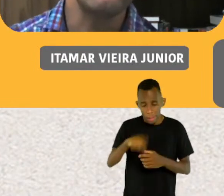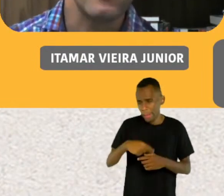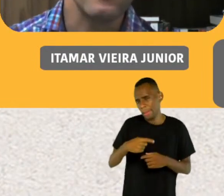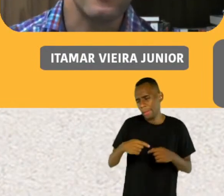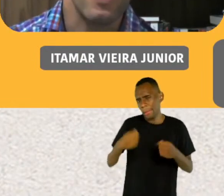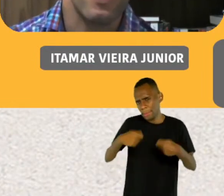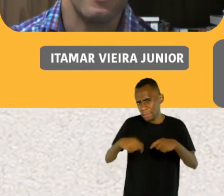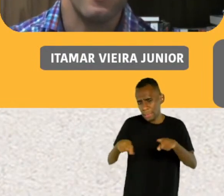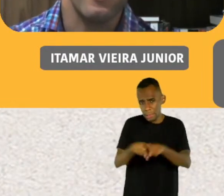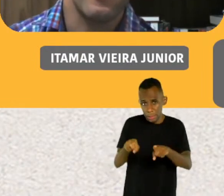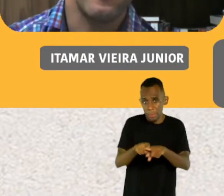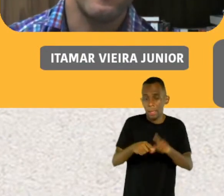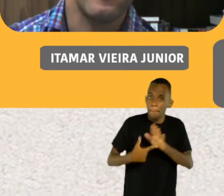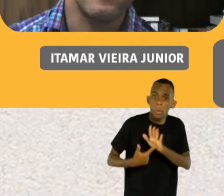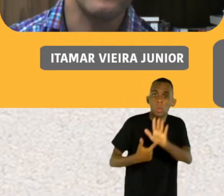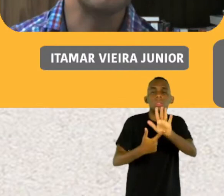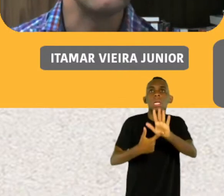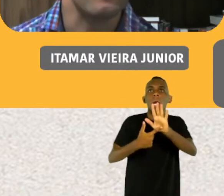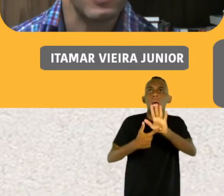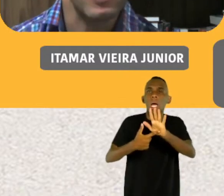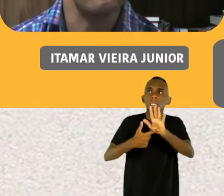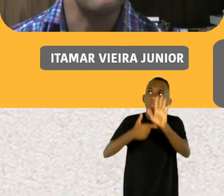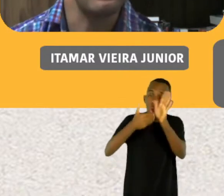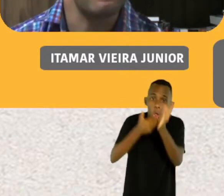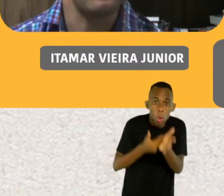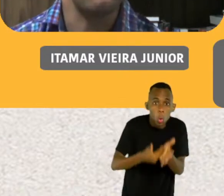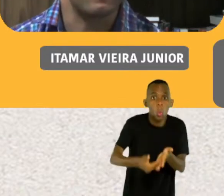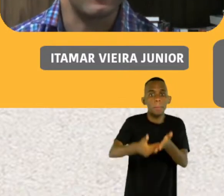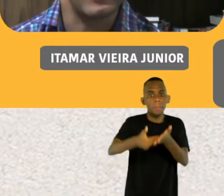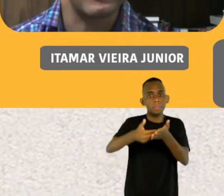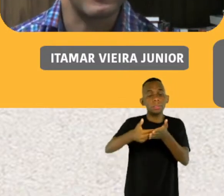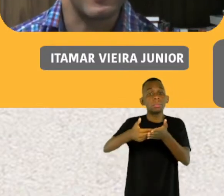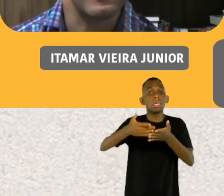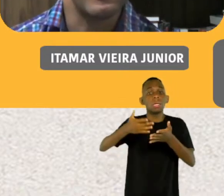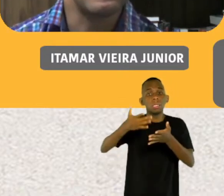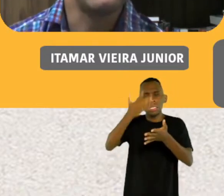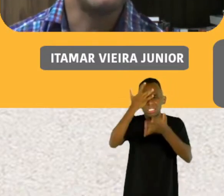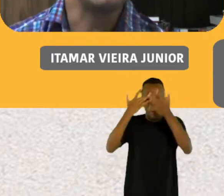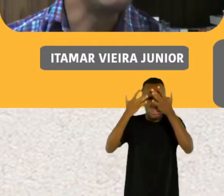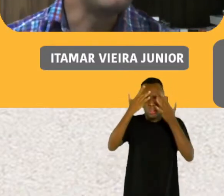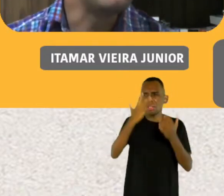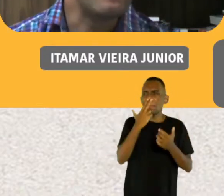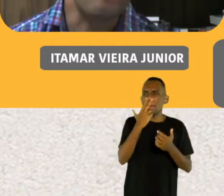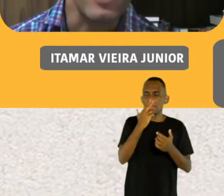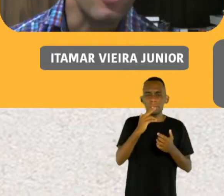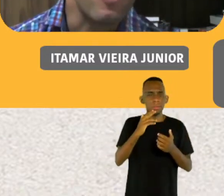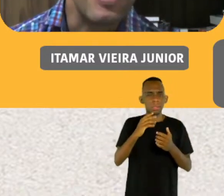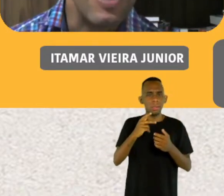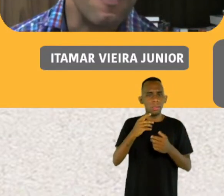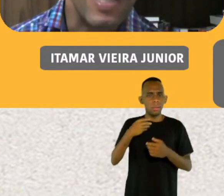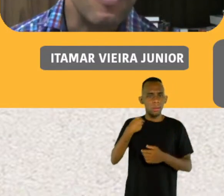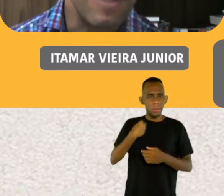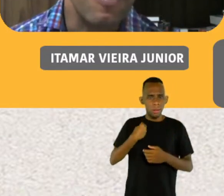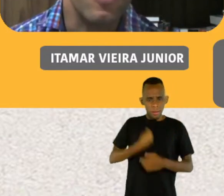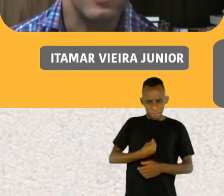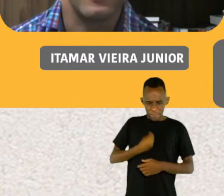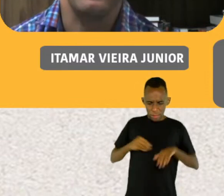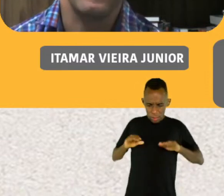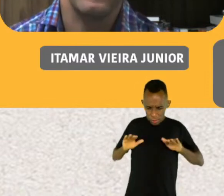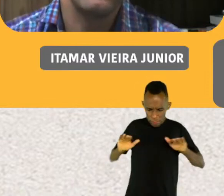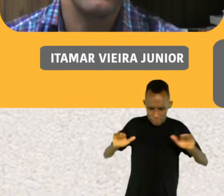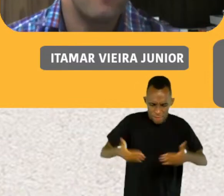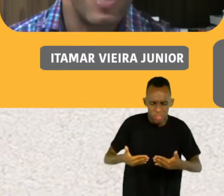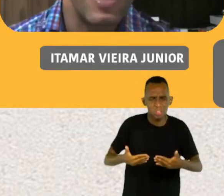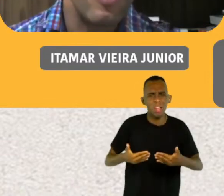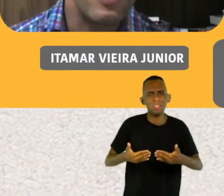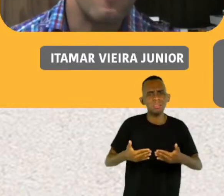esse despertar das pessoas que vivem em bolhas, né? E que, de repente, não estão mais numa bolha.